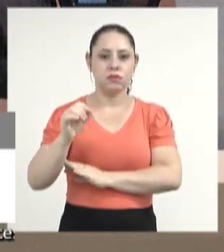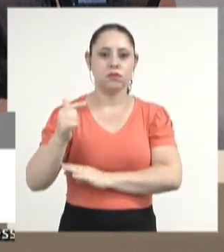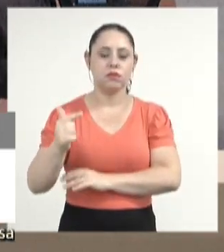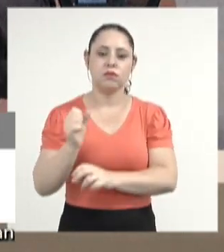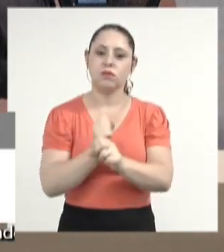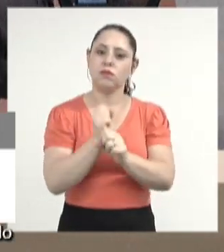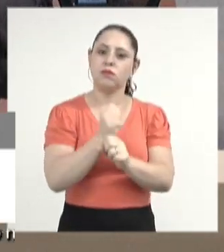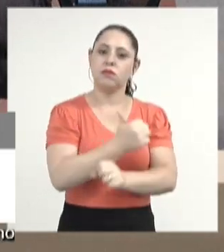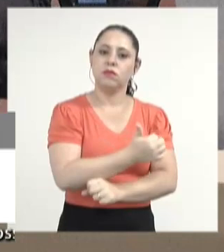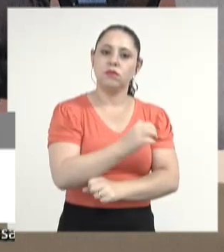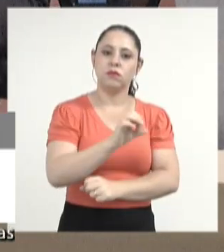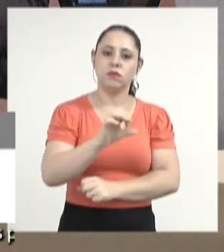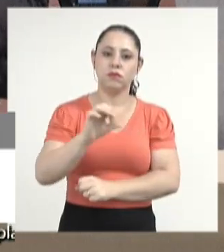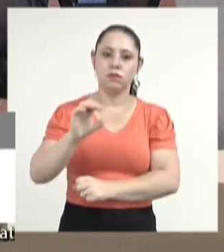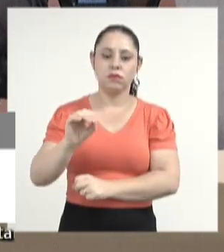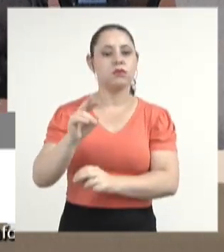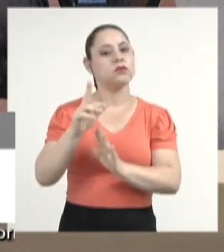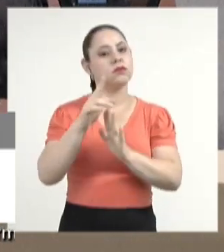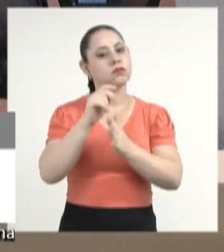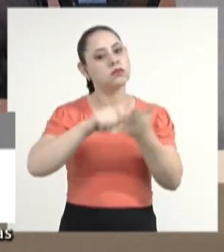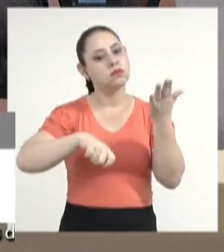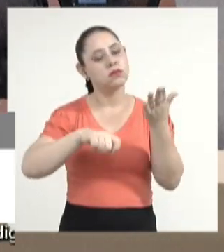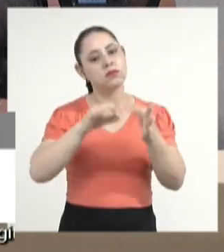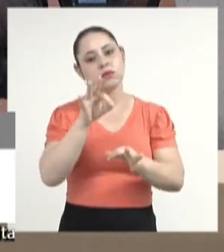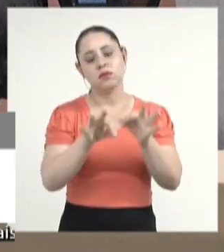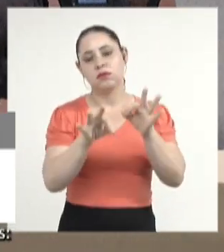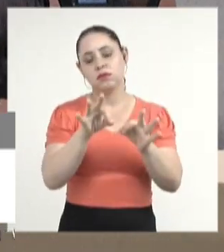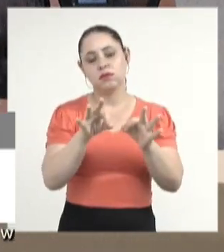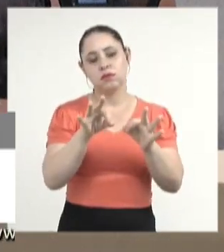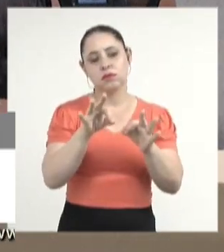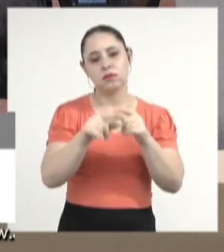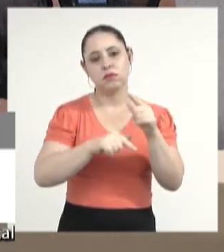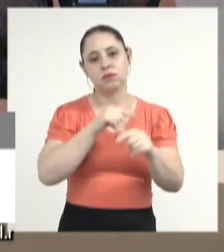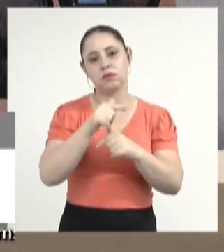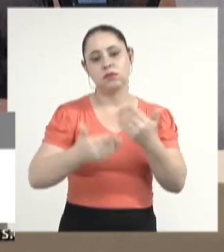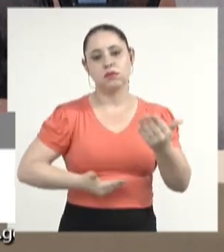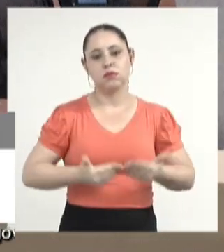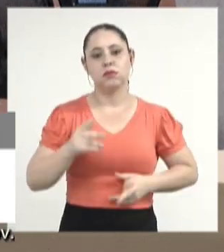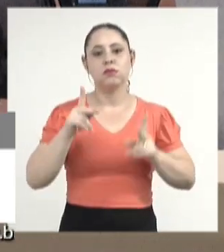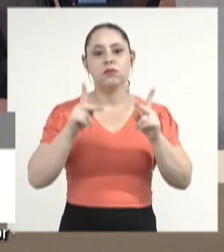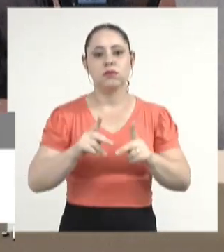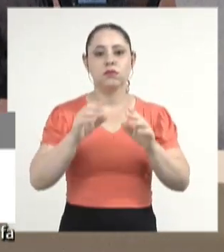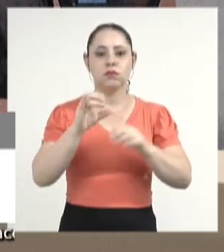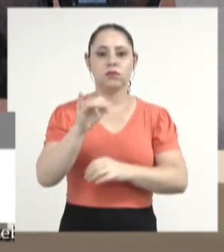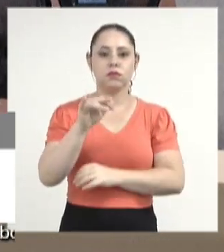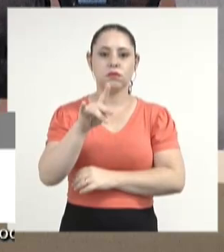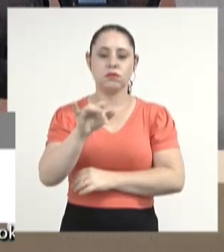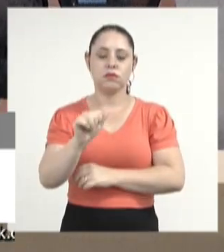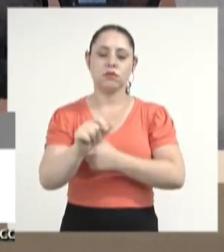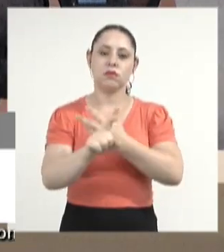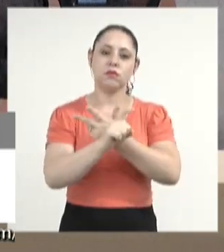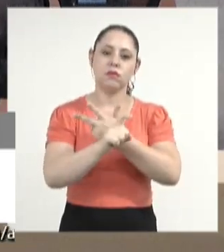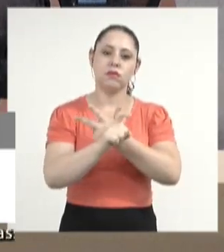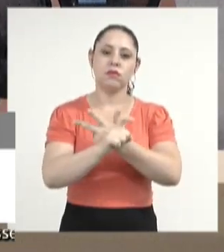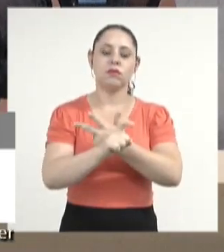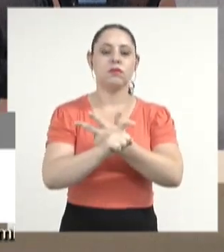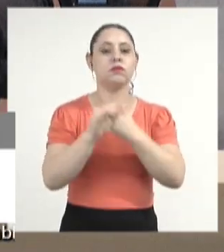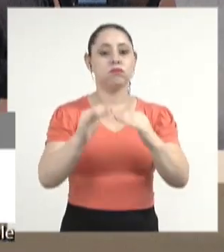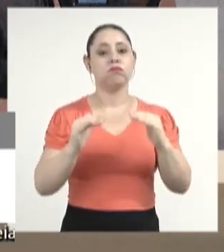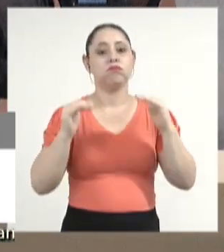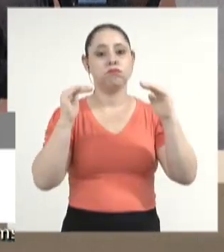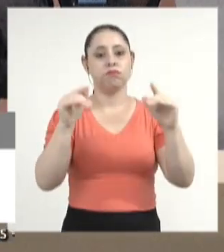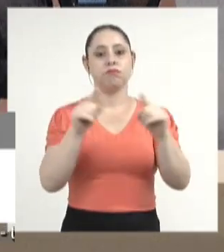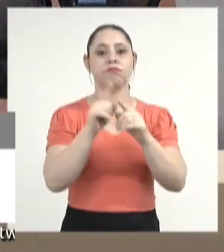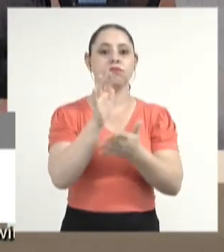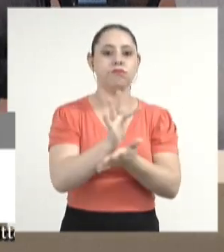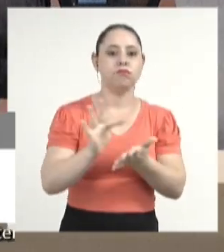anos 90, que dispõe sobre o registro jurídico dos servidores públicos civis do Poder Executivo, das autarquias